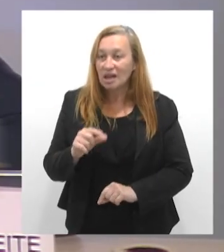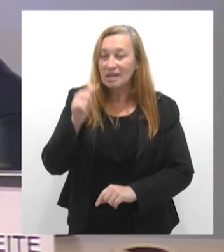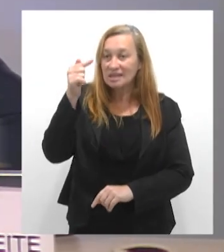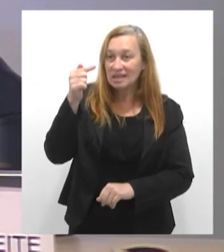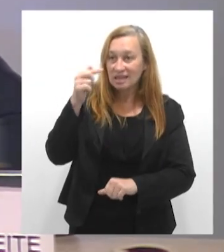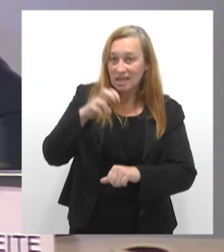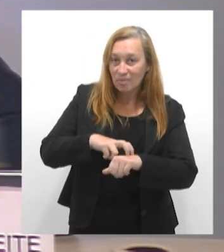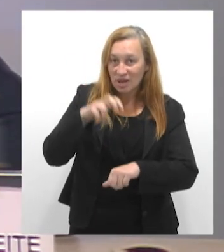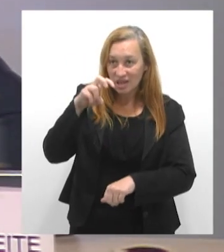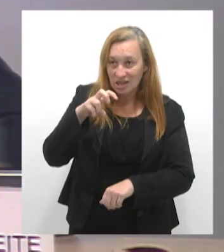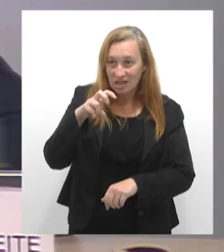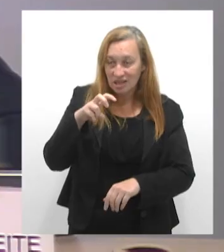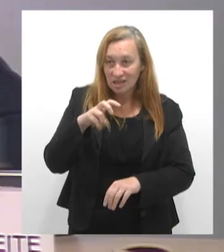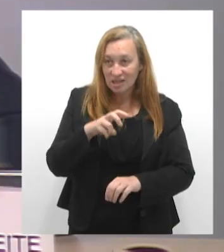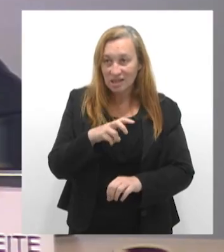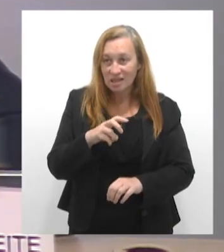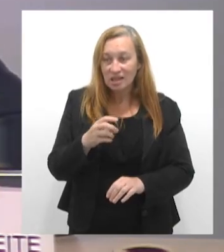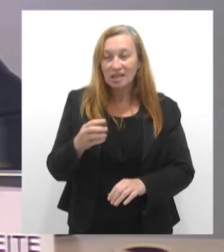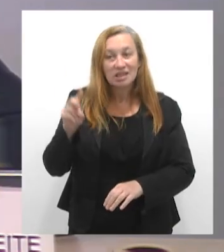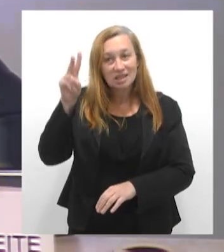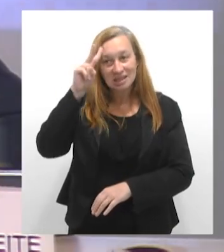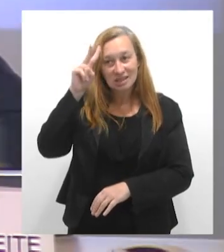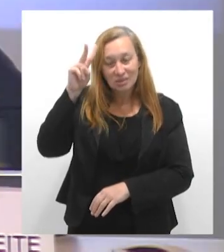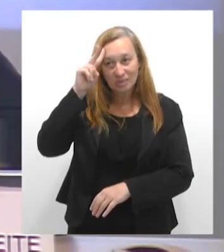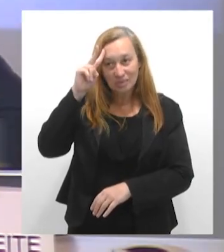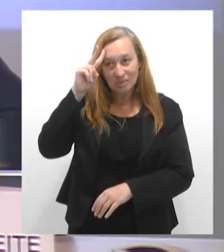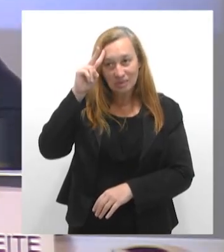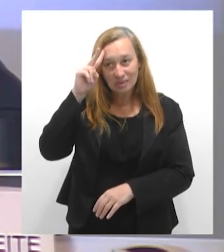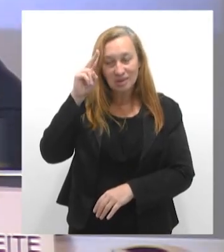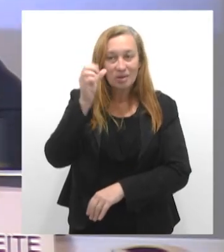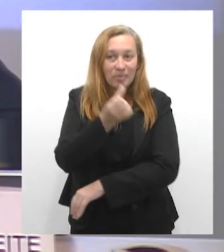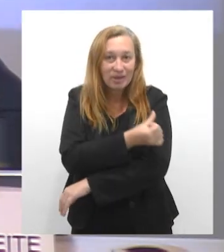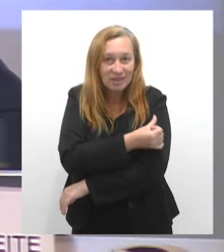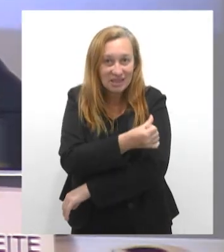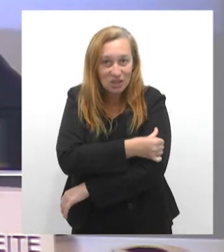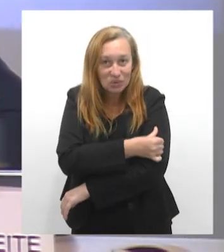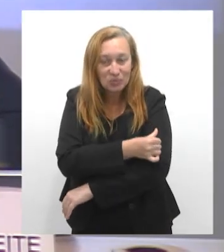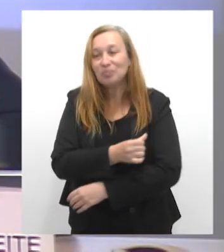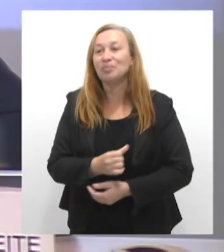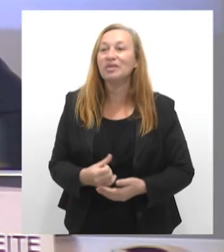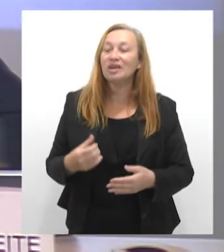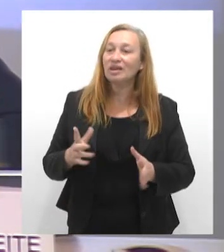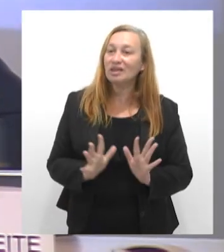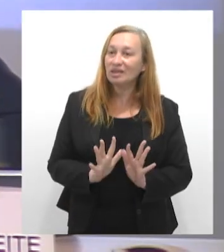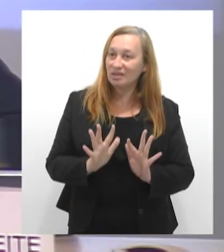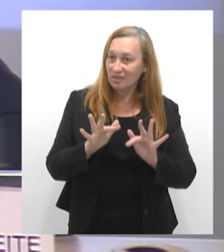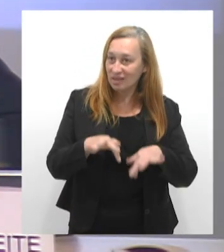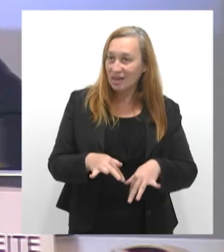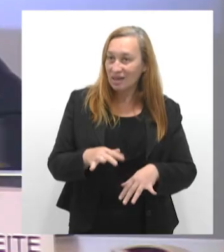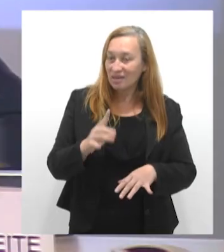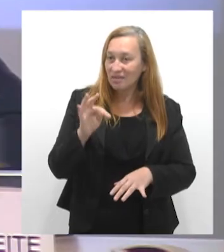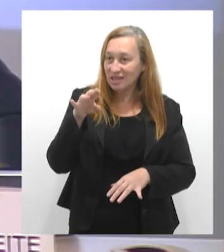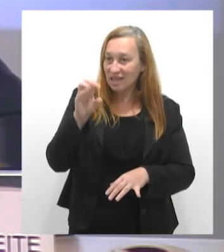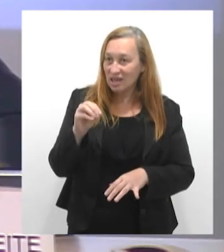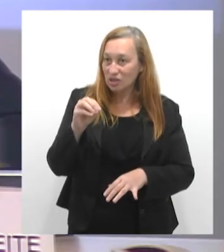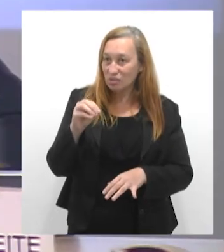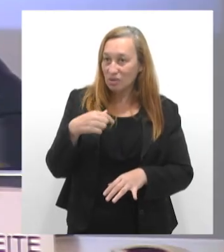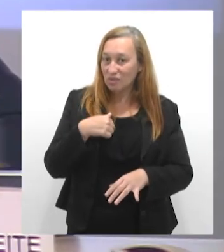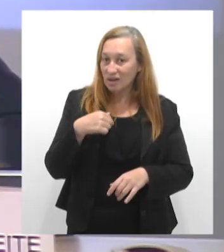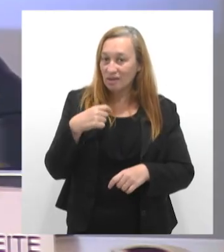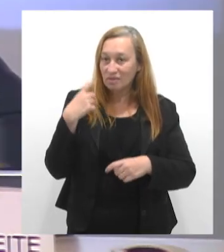manhã, de segunda-feira, para o 6º ano. Quando acabava o Fantástico, batia o